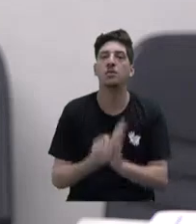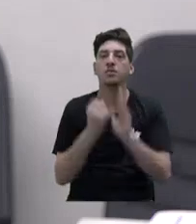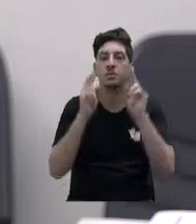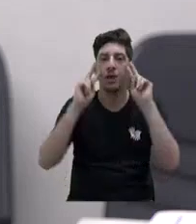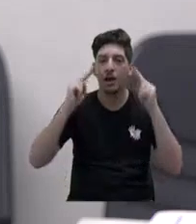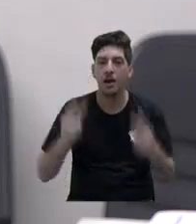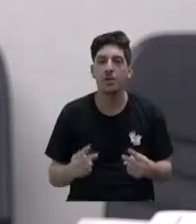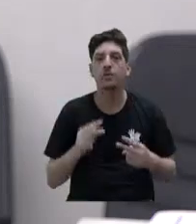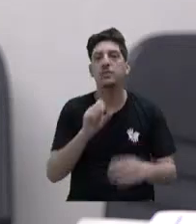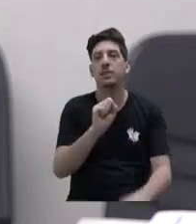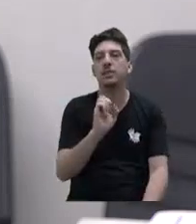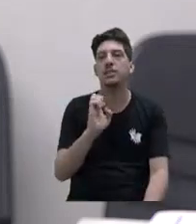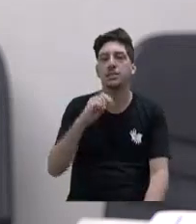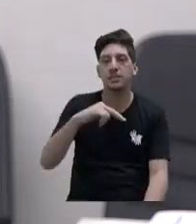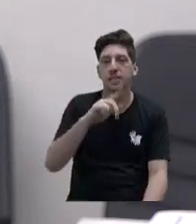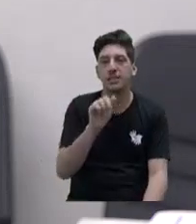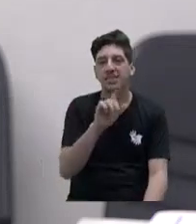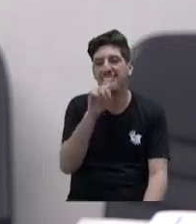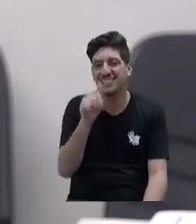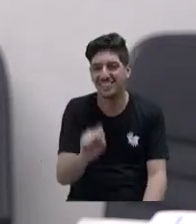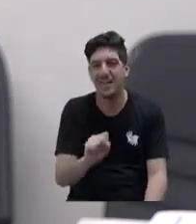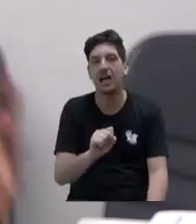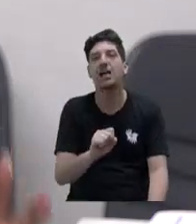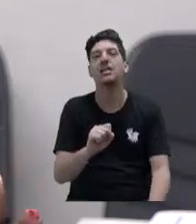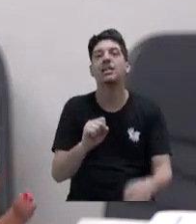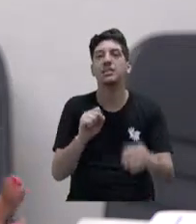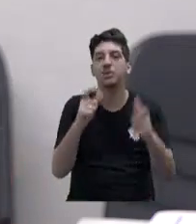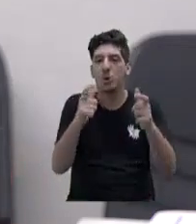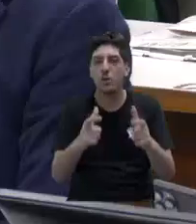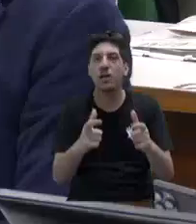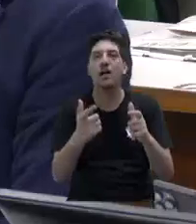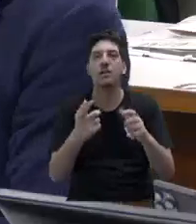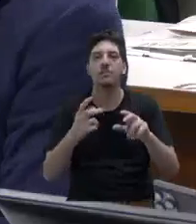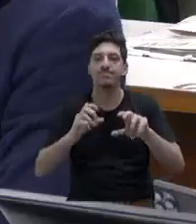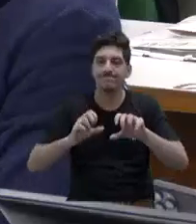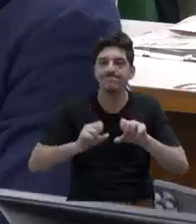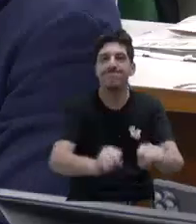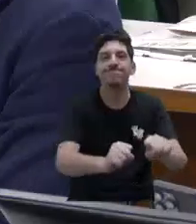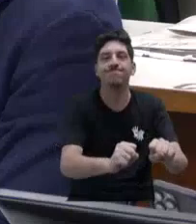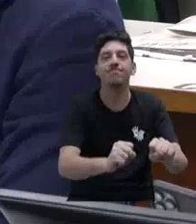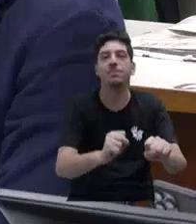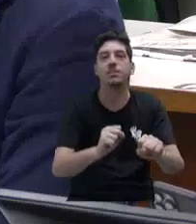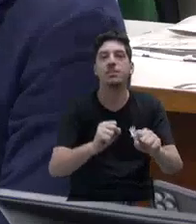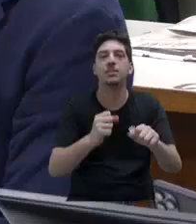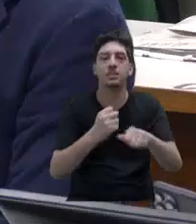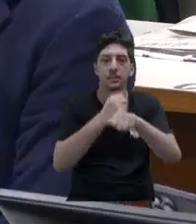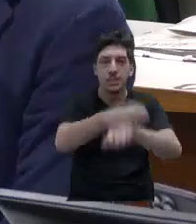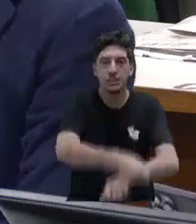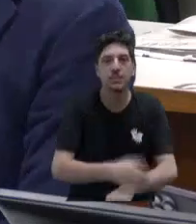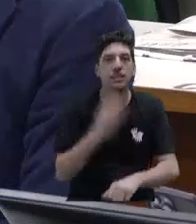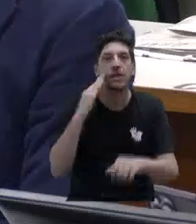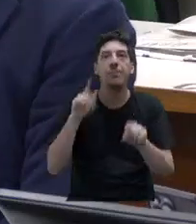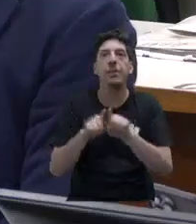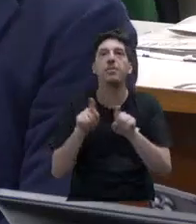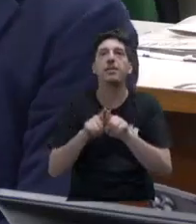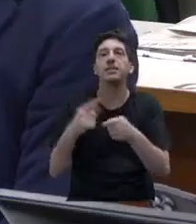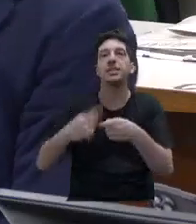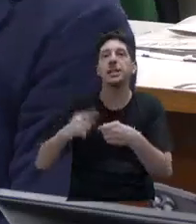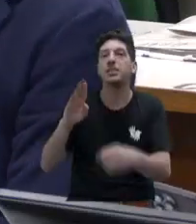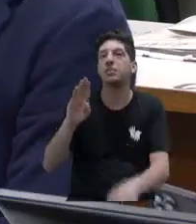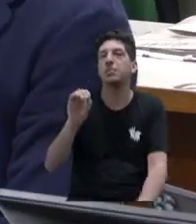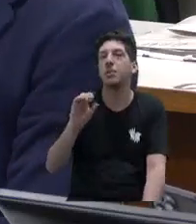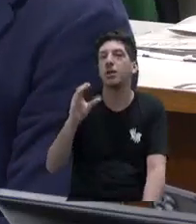é prova de um crime contra a humanidade e que está aí aberto no Estado de Minas Gerais. Bocaiúva tem uma senzala gigante